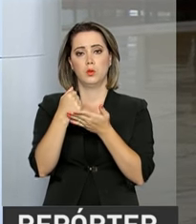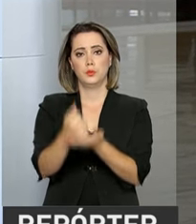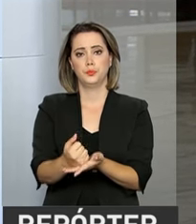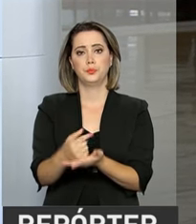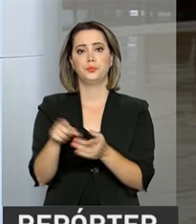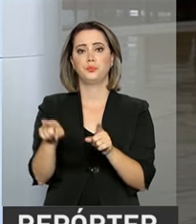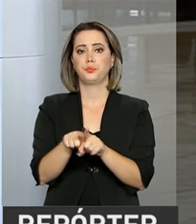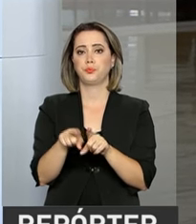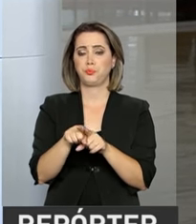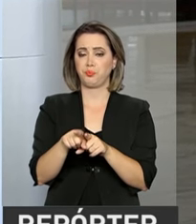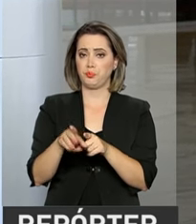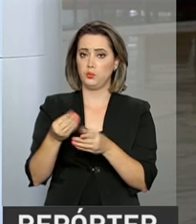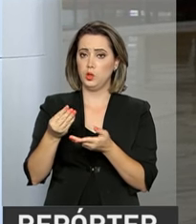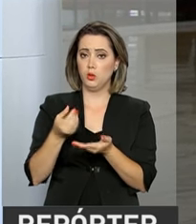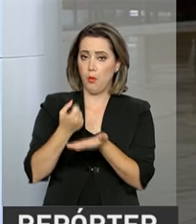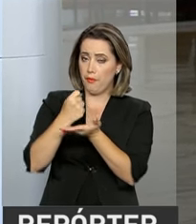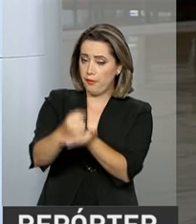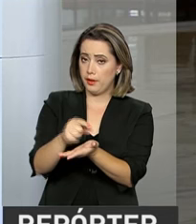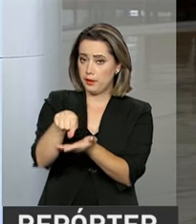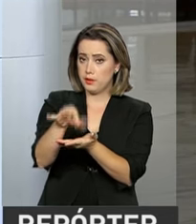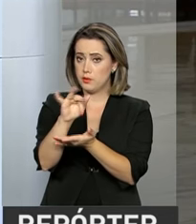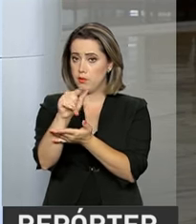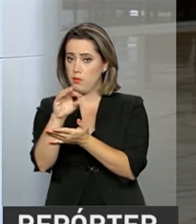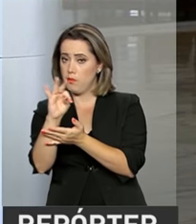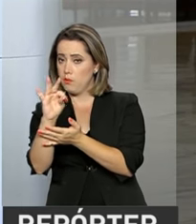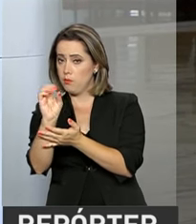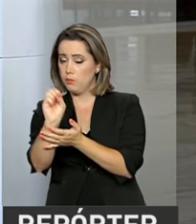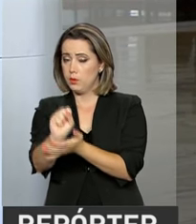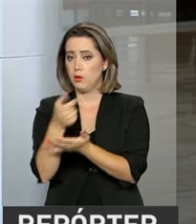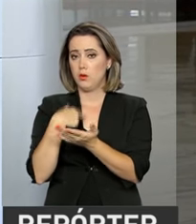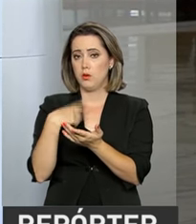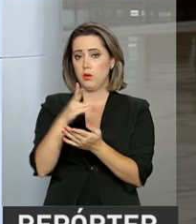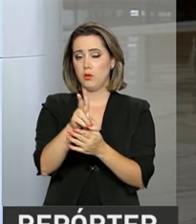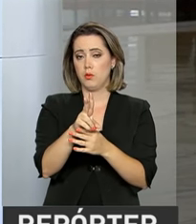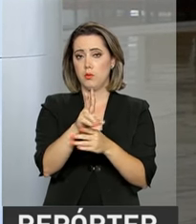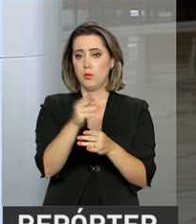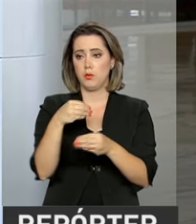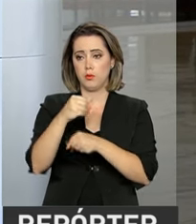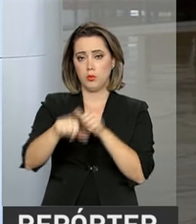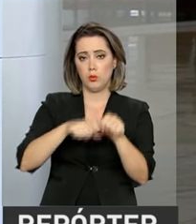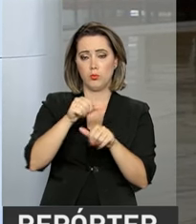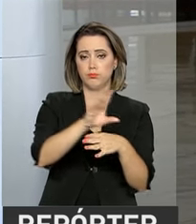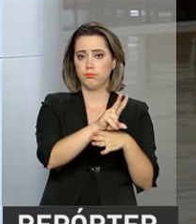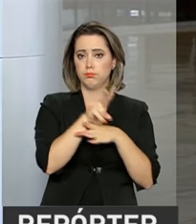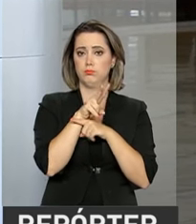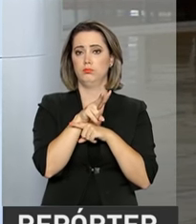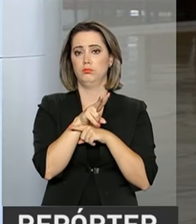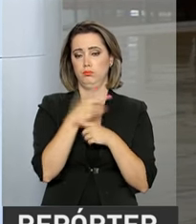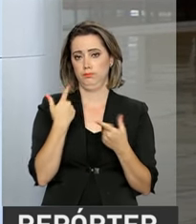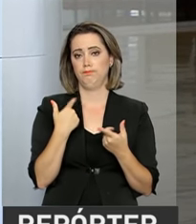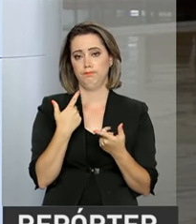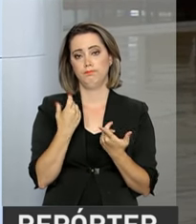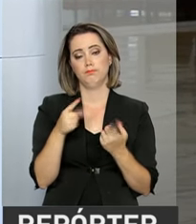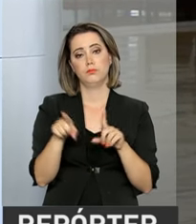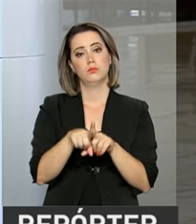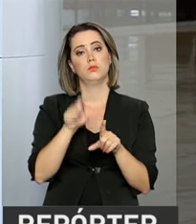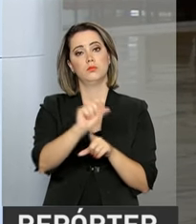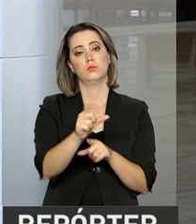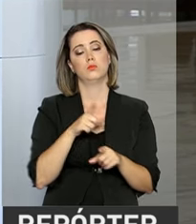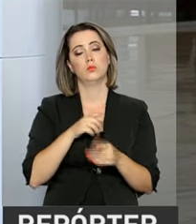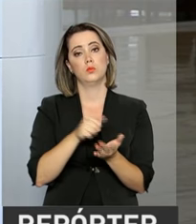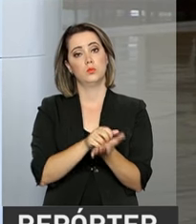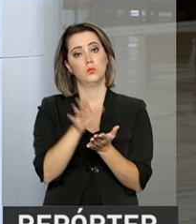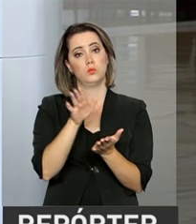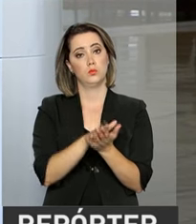garantia o saldo da conta do FGTS, além de 100% da multa de valor